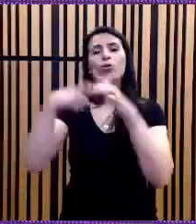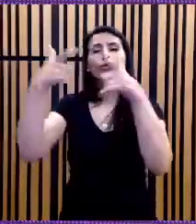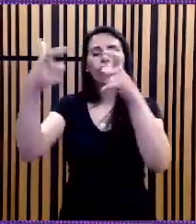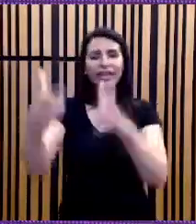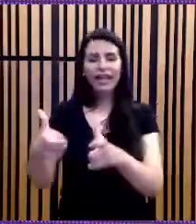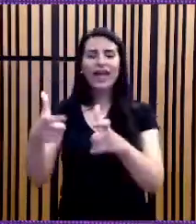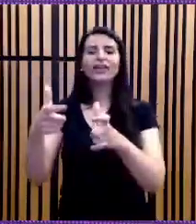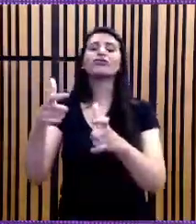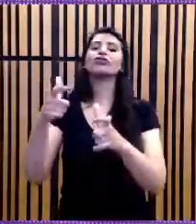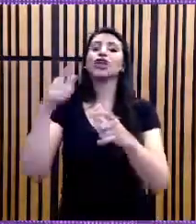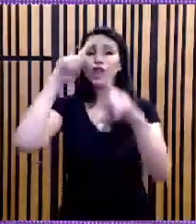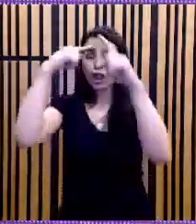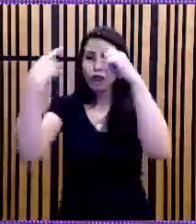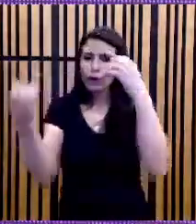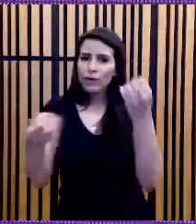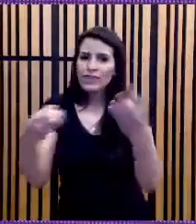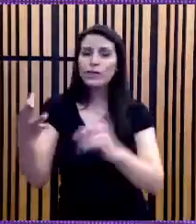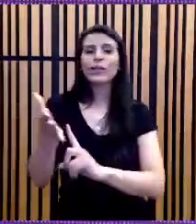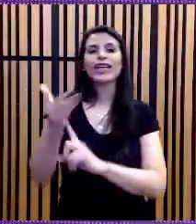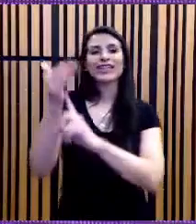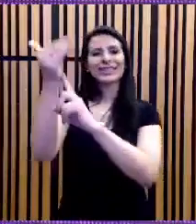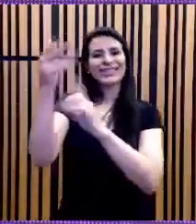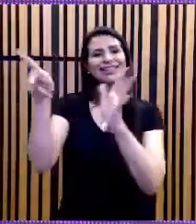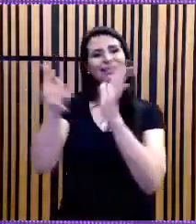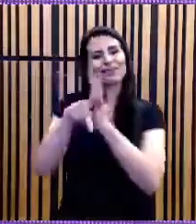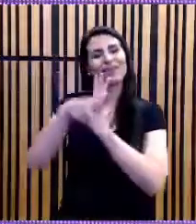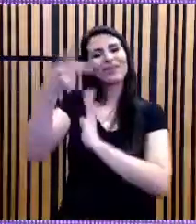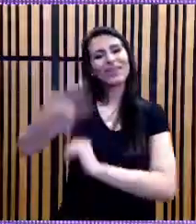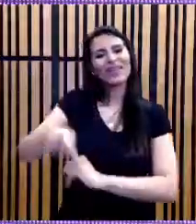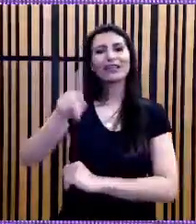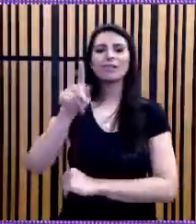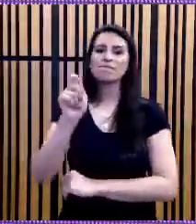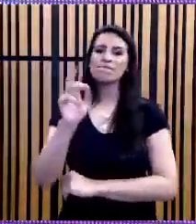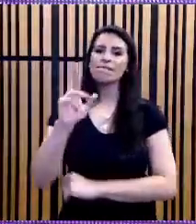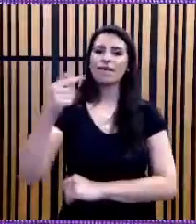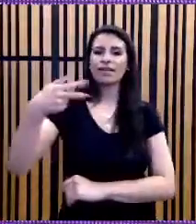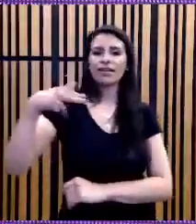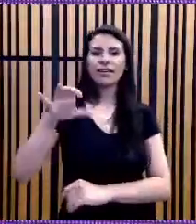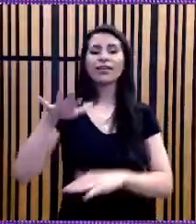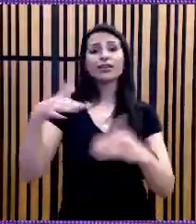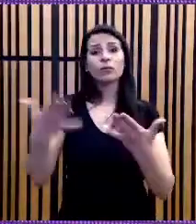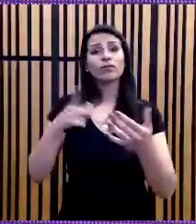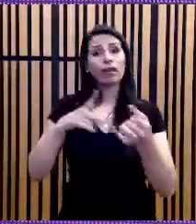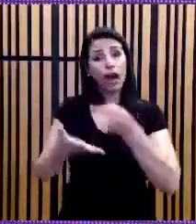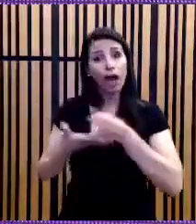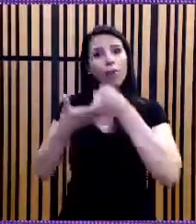do parque. O que significa que vai ter todo o apoio necessário